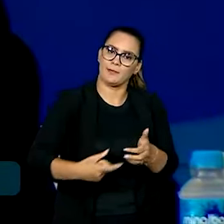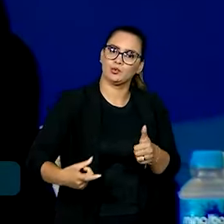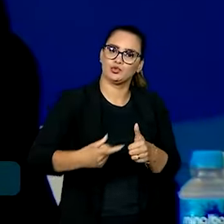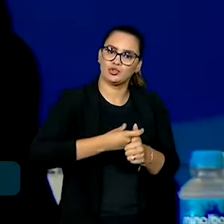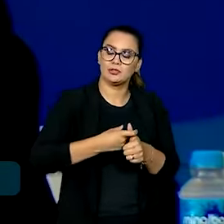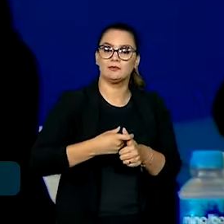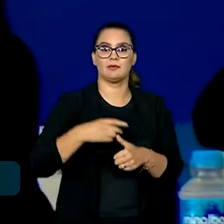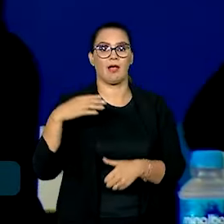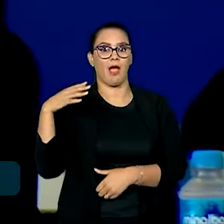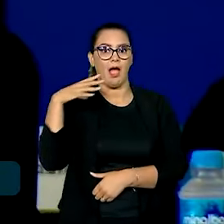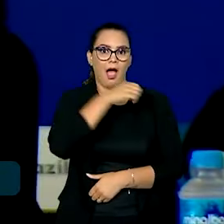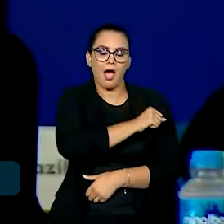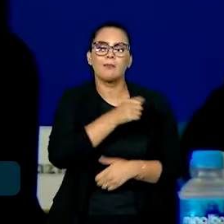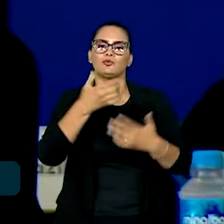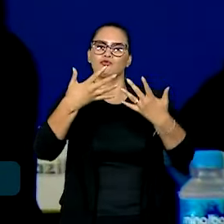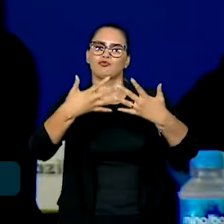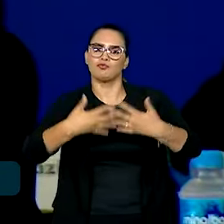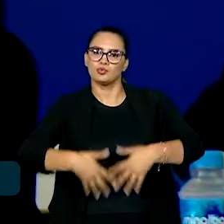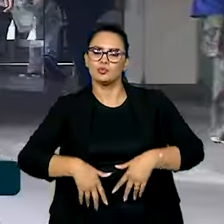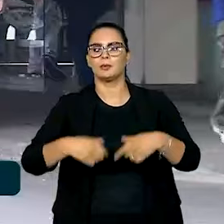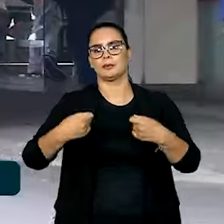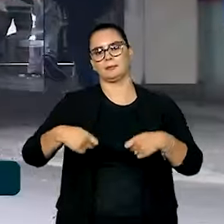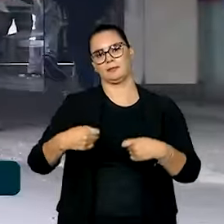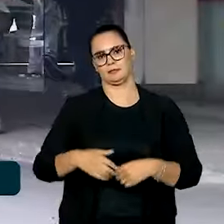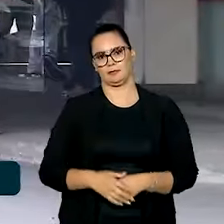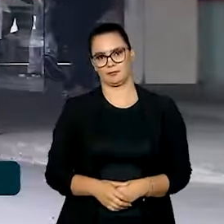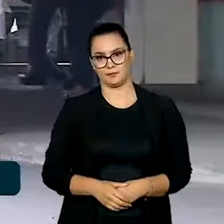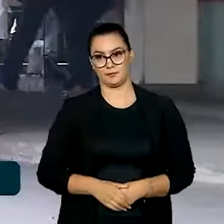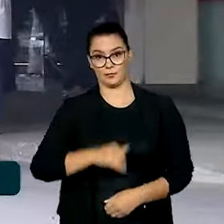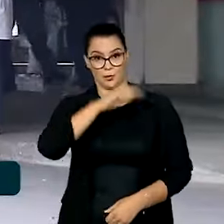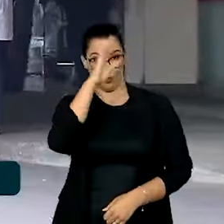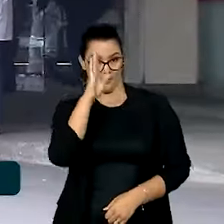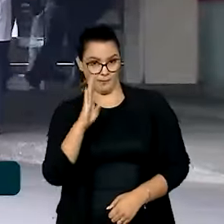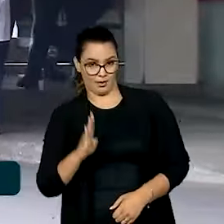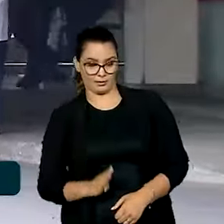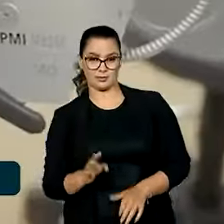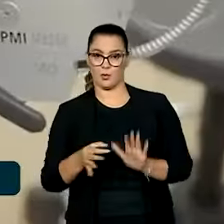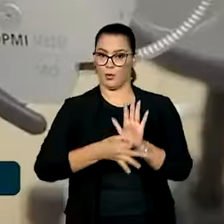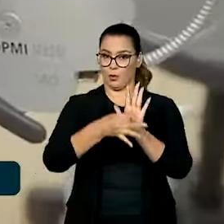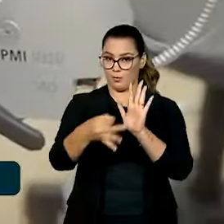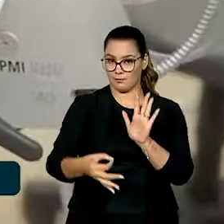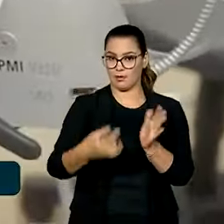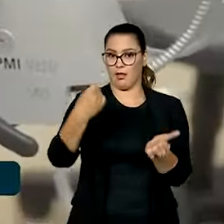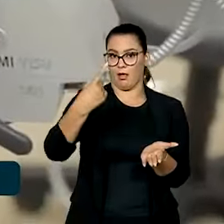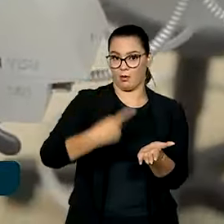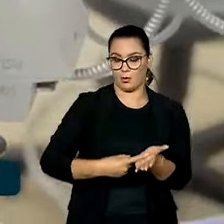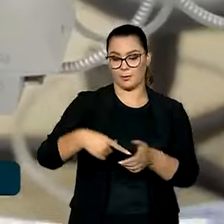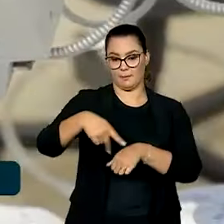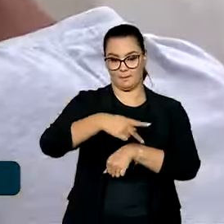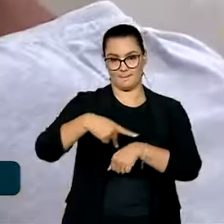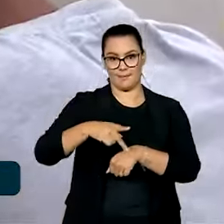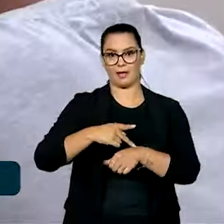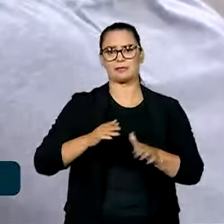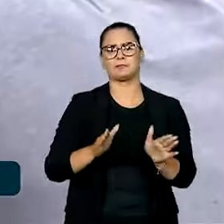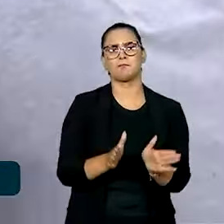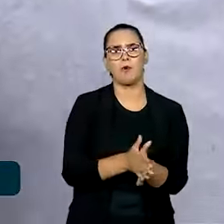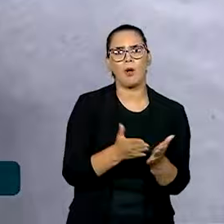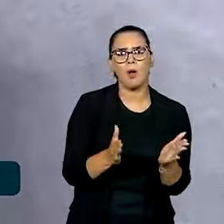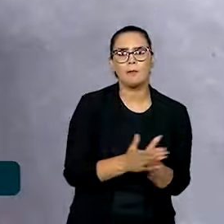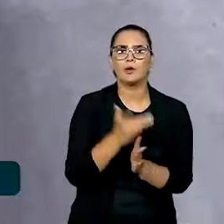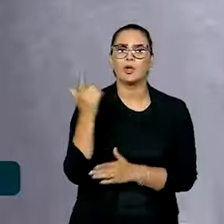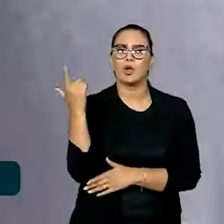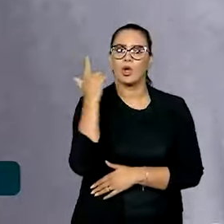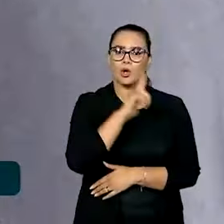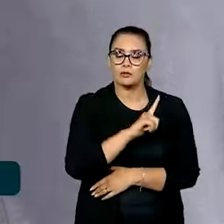com a velocidade e a agilidade que deveria. O Brasil, inclusive, sugere um acordo em que os países mais pobres